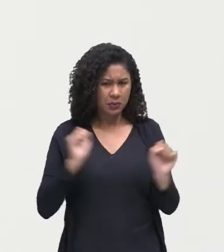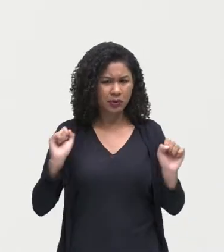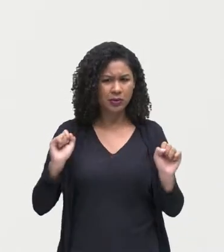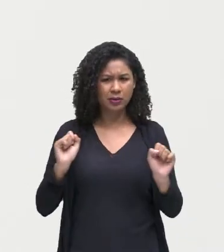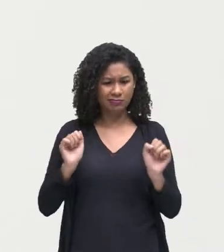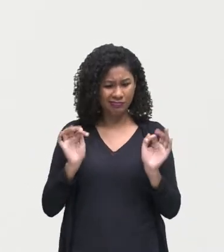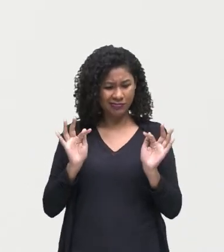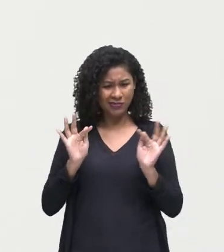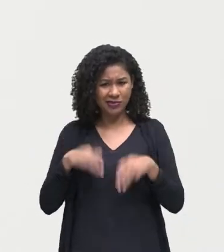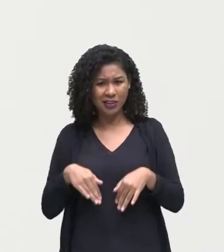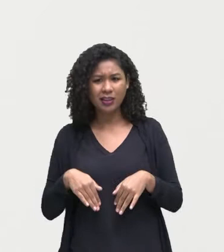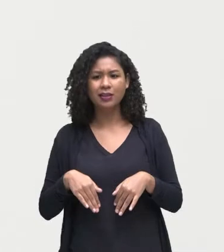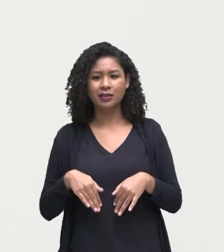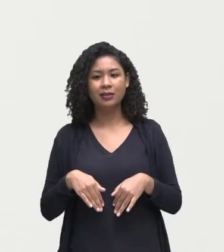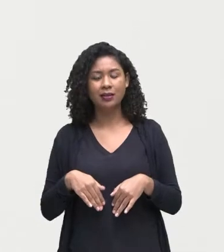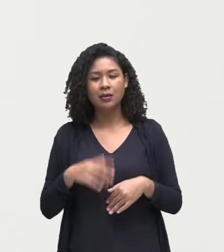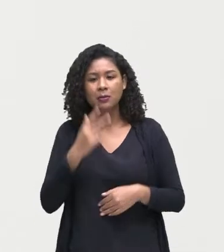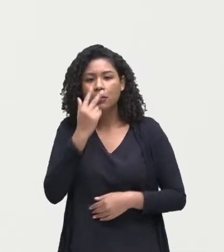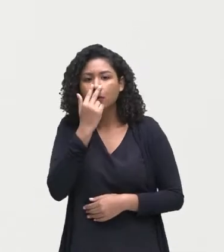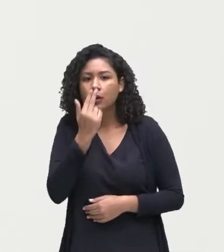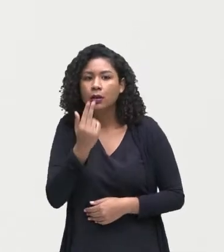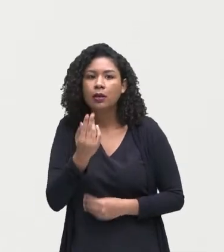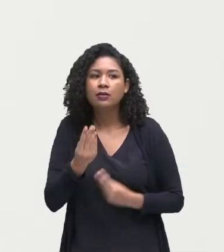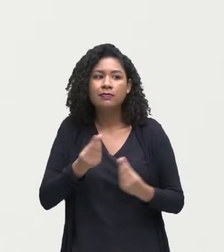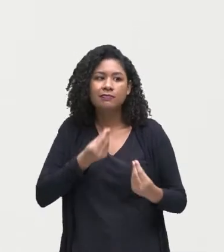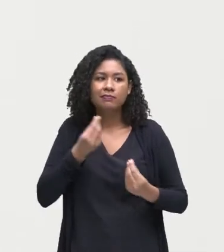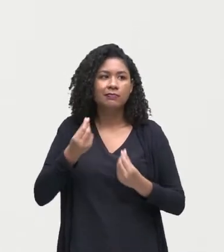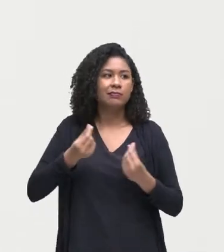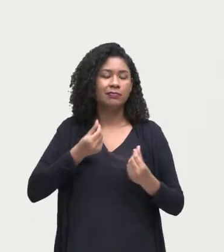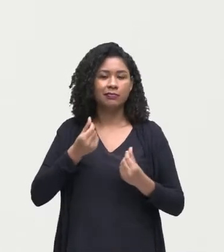ele de certa forma ele é desafiado no exercício